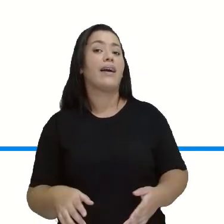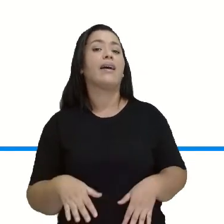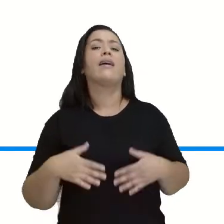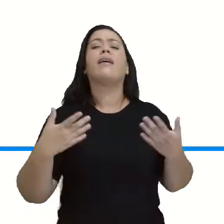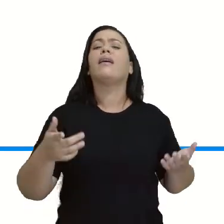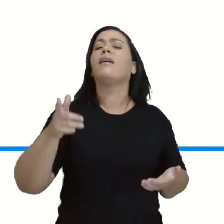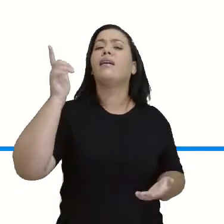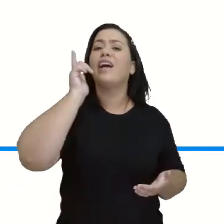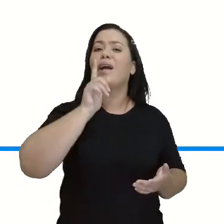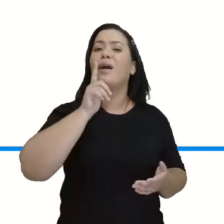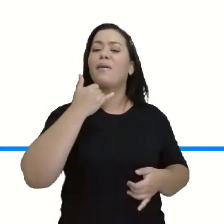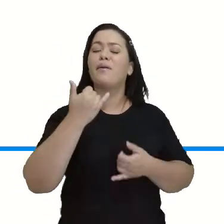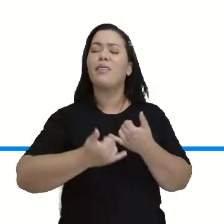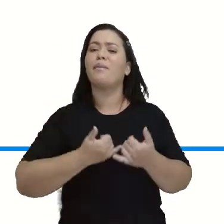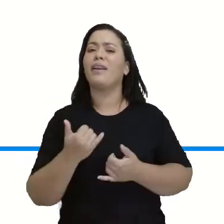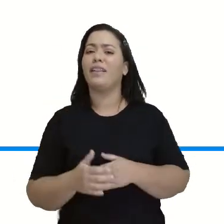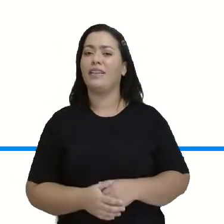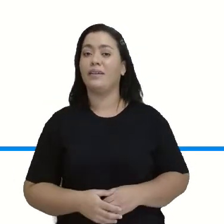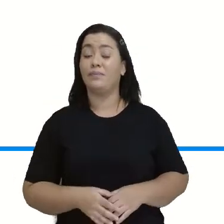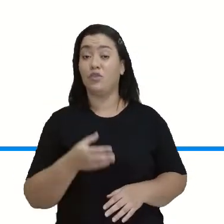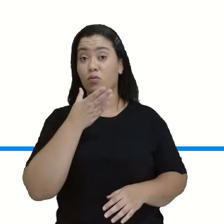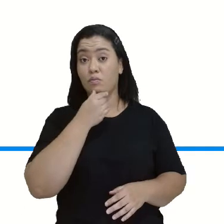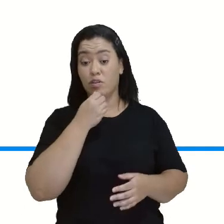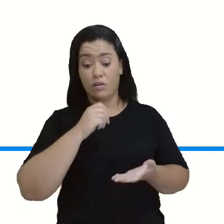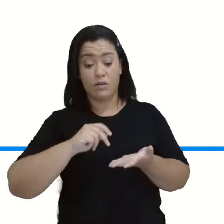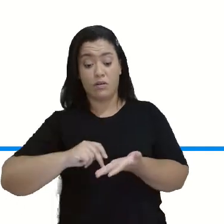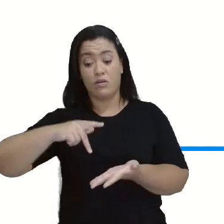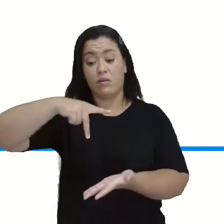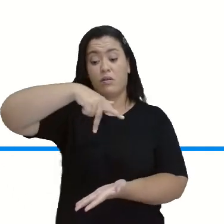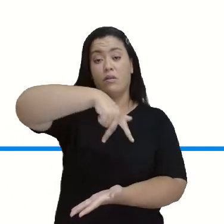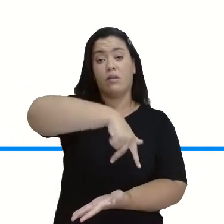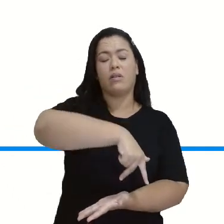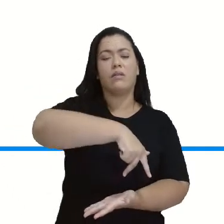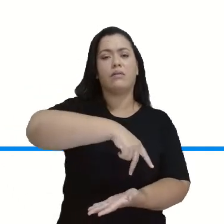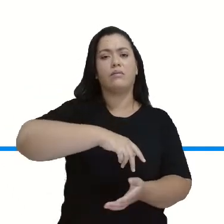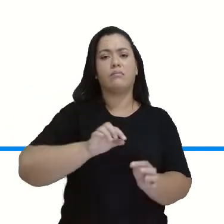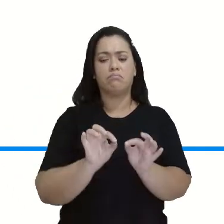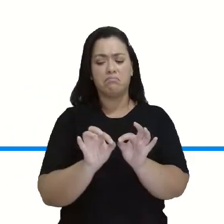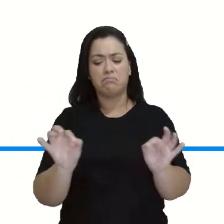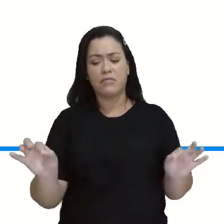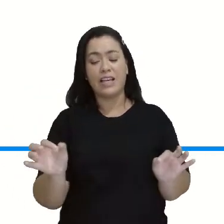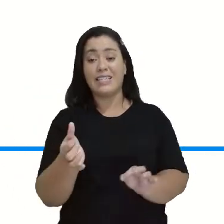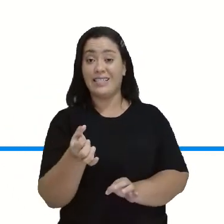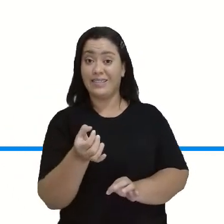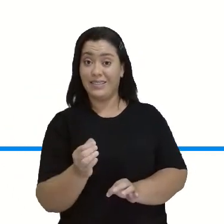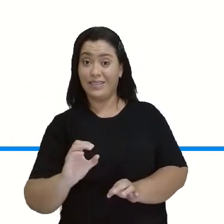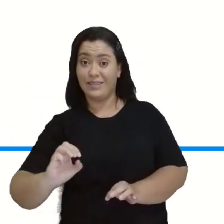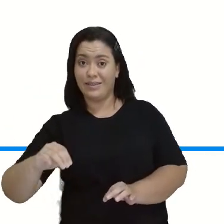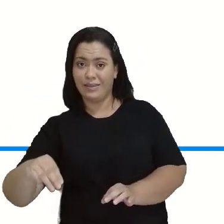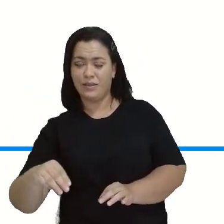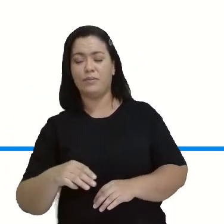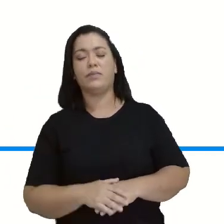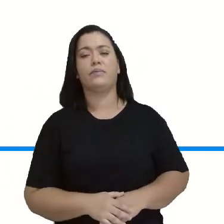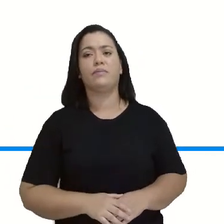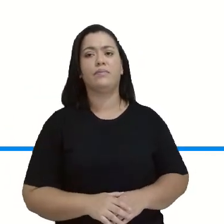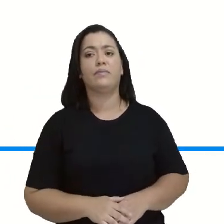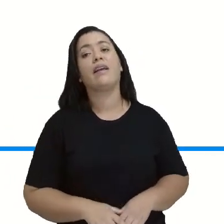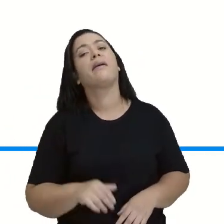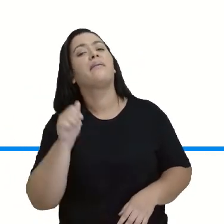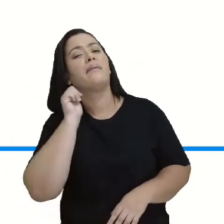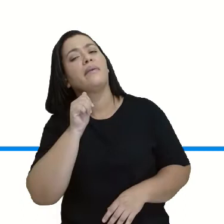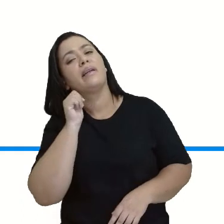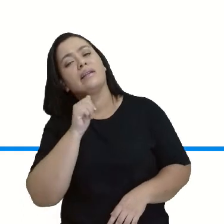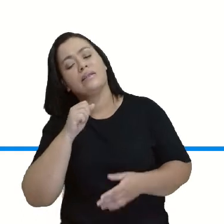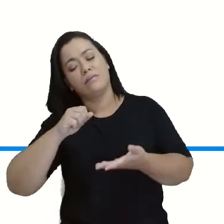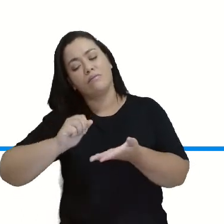salto? Então, Hugo saltou e o salto dele, ó, 60 centímetros. Já a